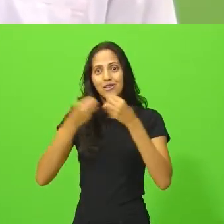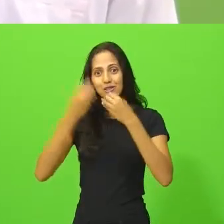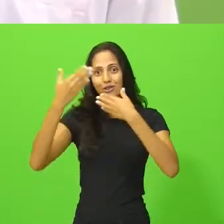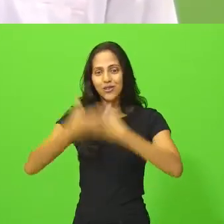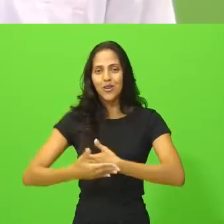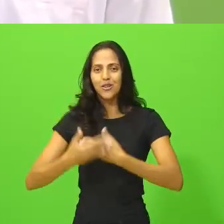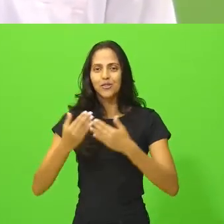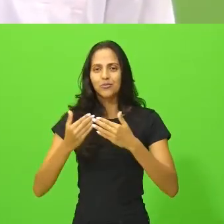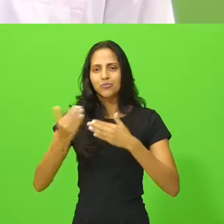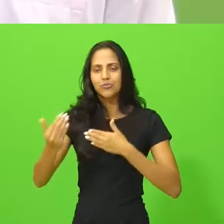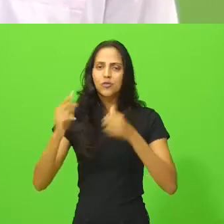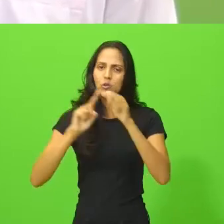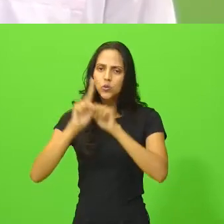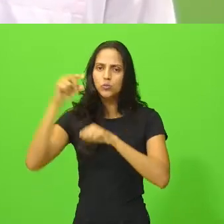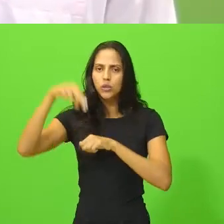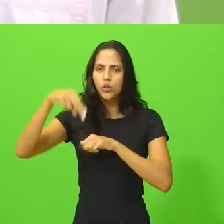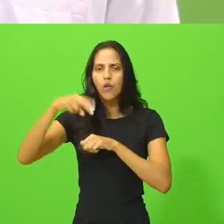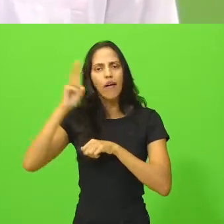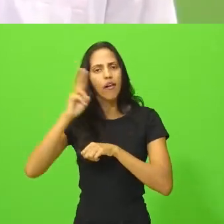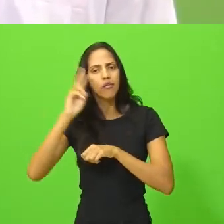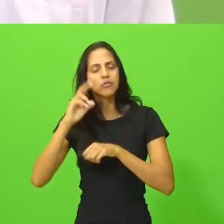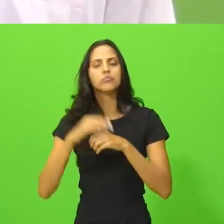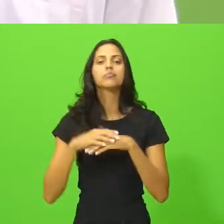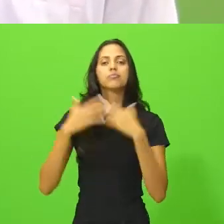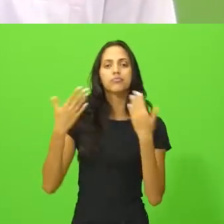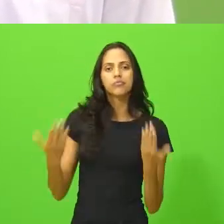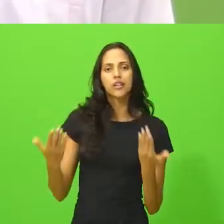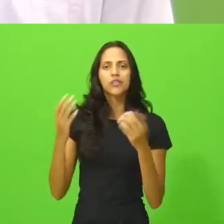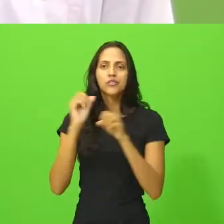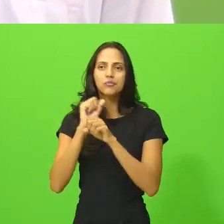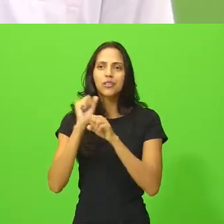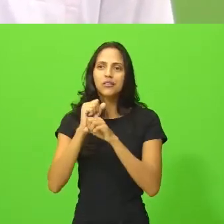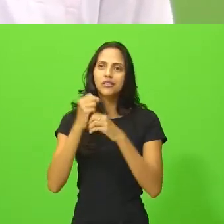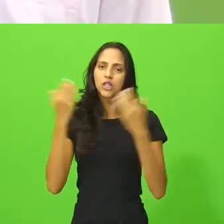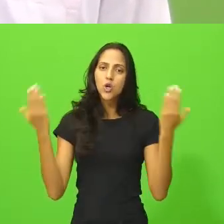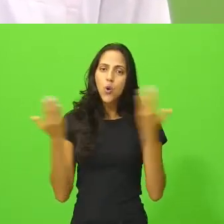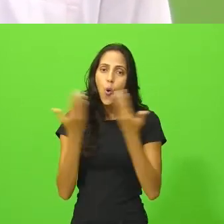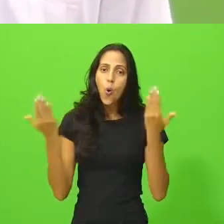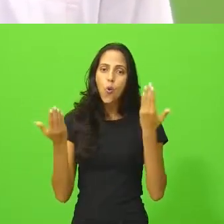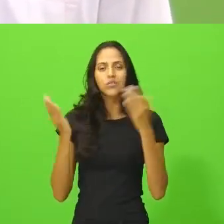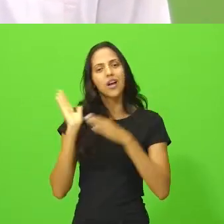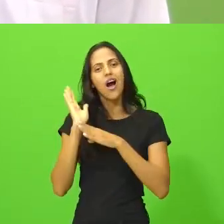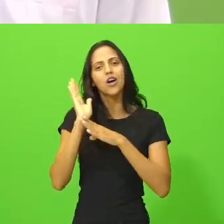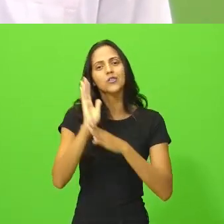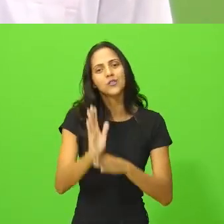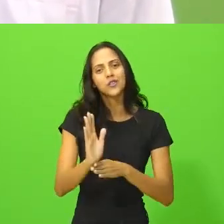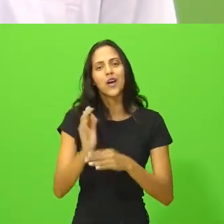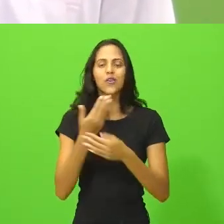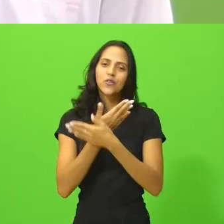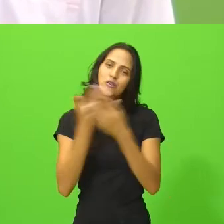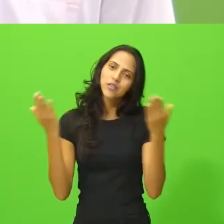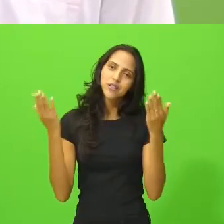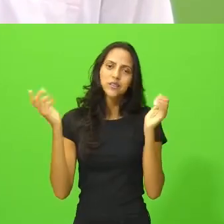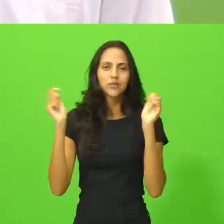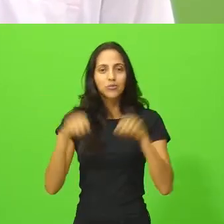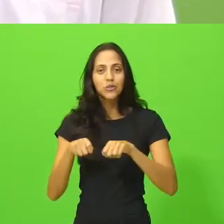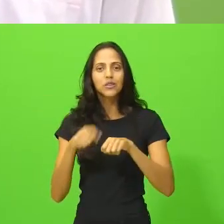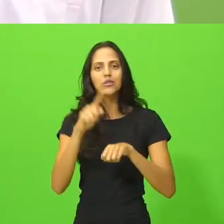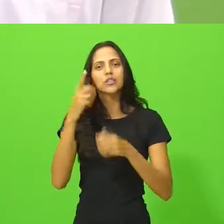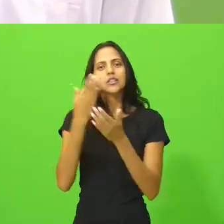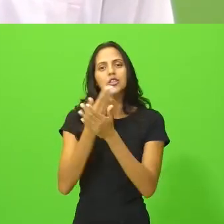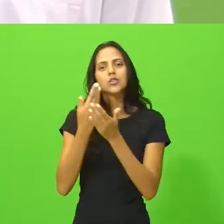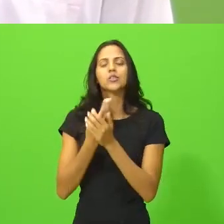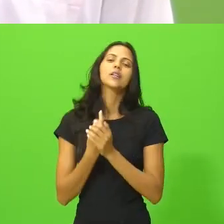está um pouquinho distante, mas o tempo passa muito rápido. Portanto, esperamos que o aproveitamento tenha sido o melhor possível. E contamos